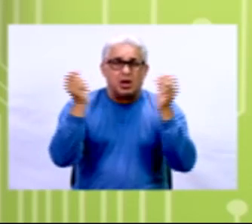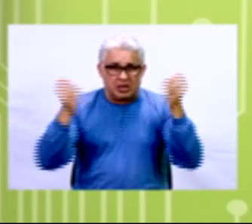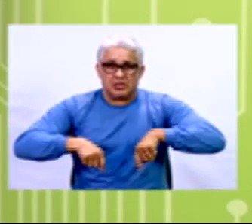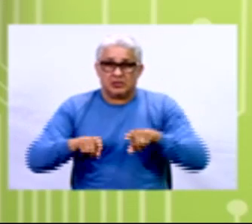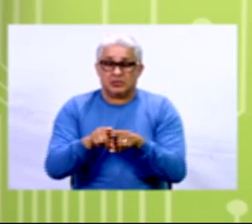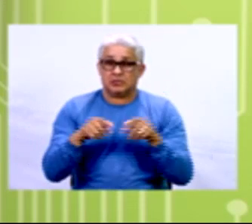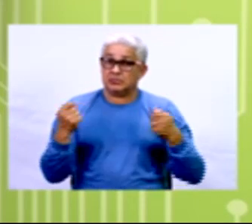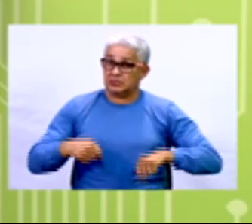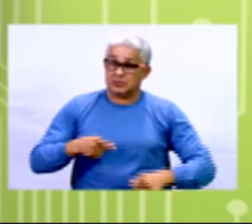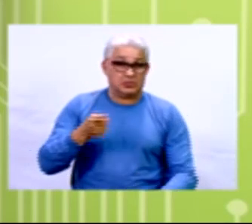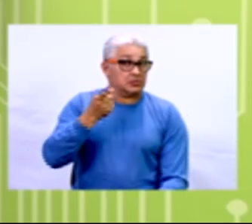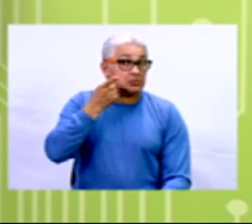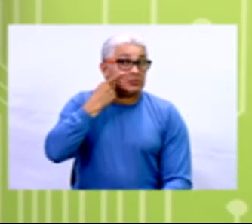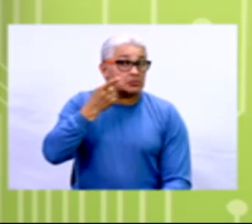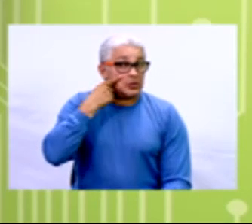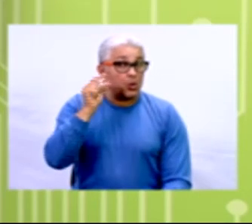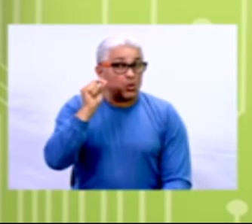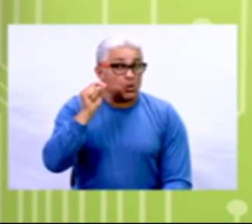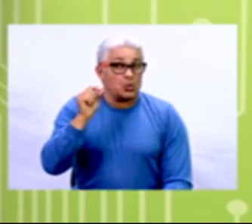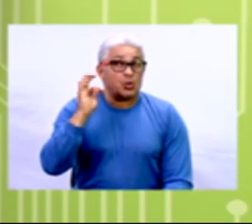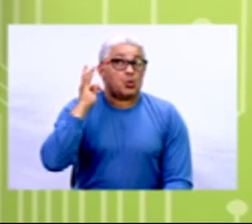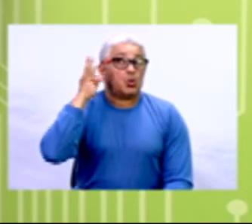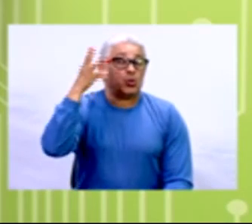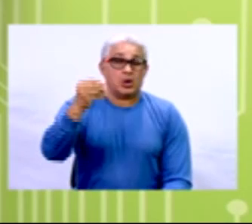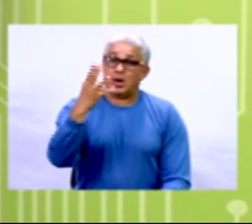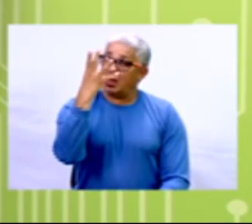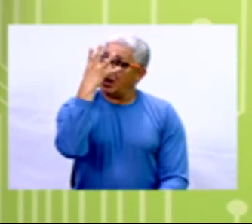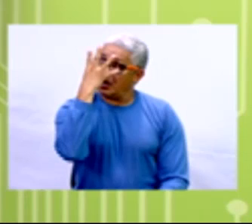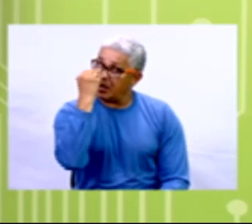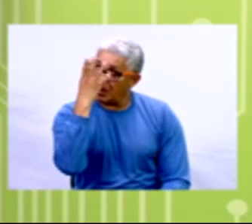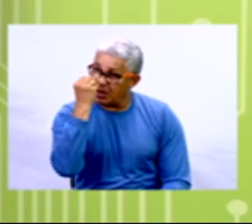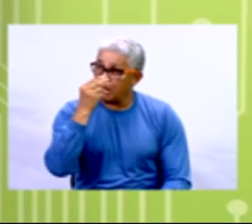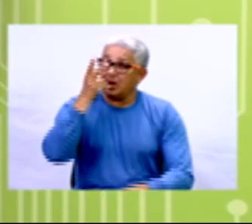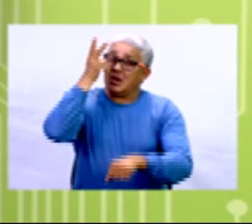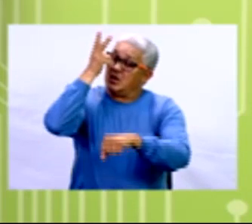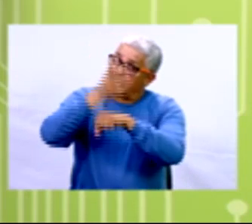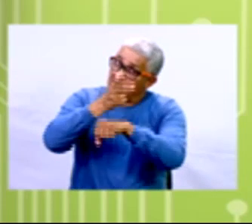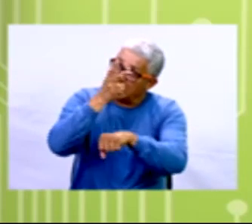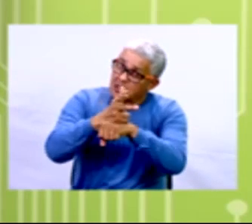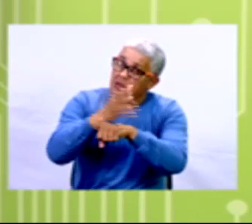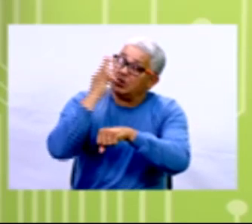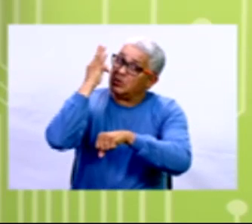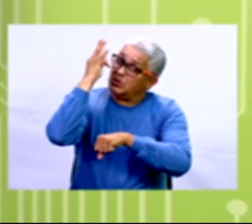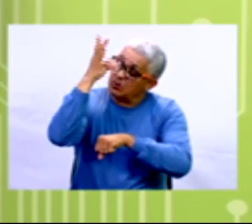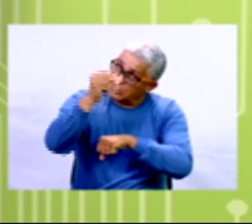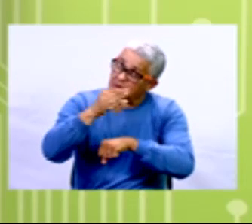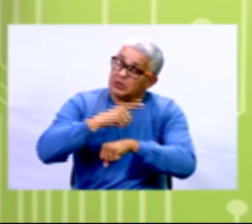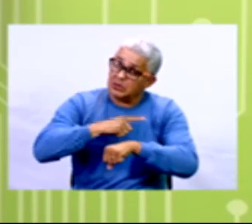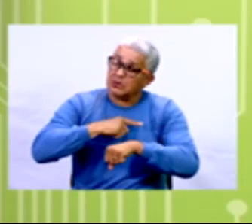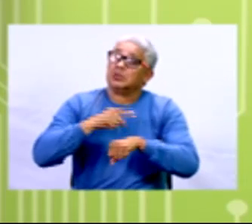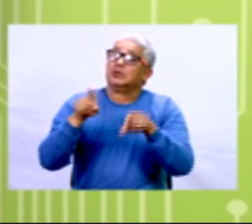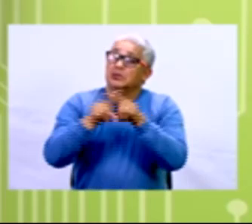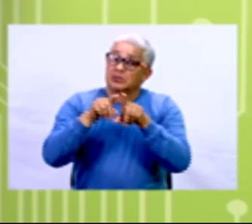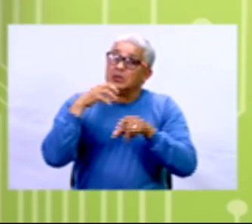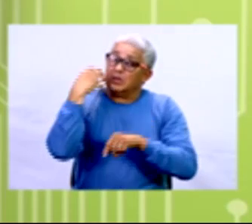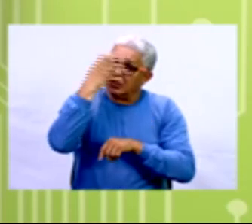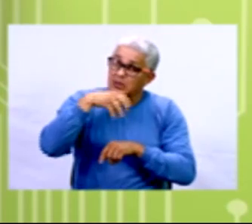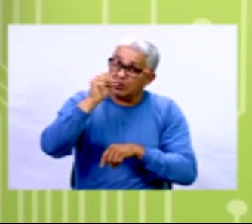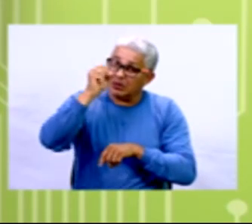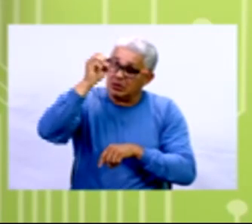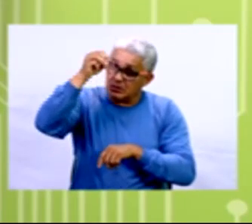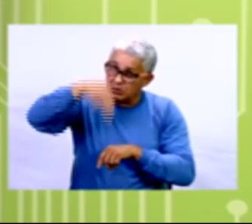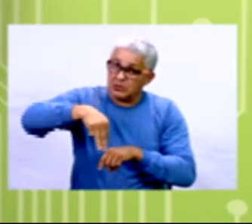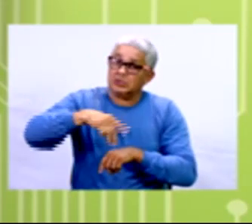só que você tem que prestar atenção que toda imagem, todo vídeo, a própria música, né? O próprio som,